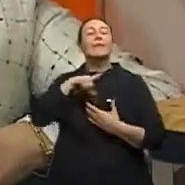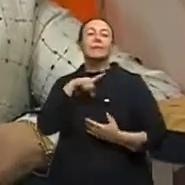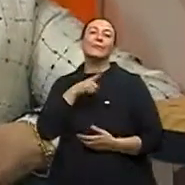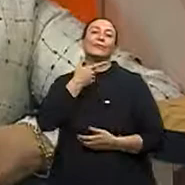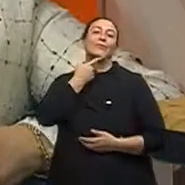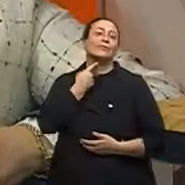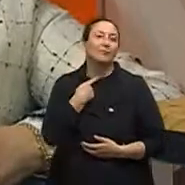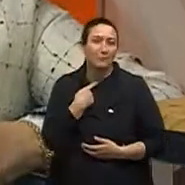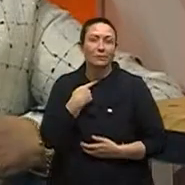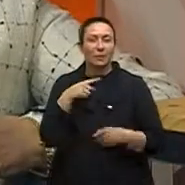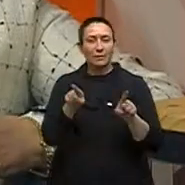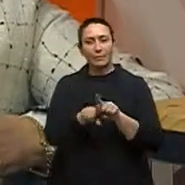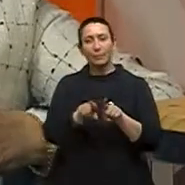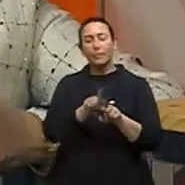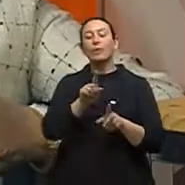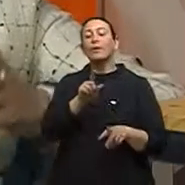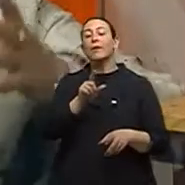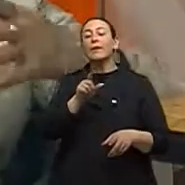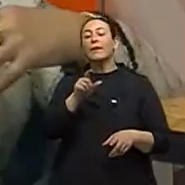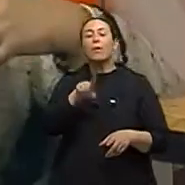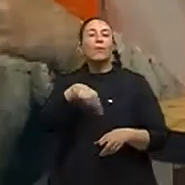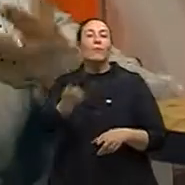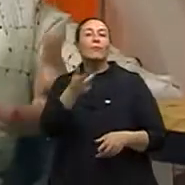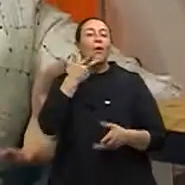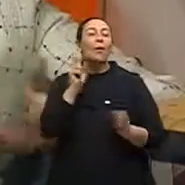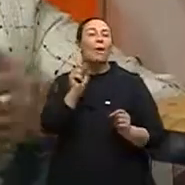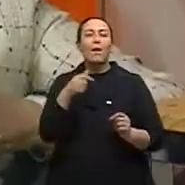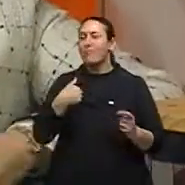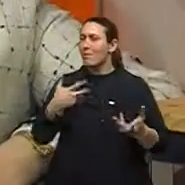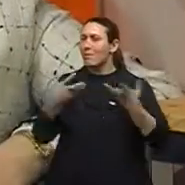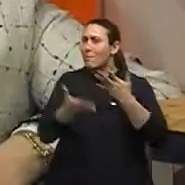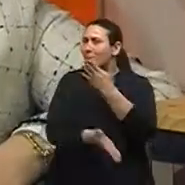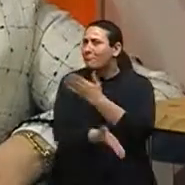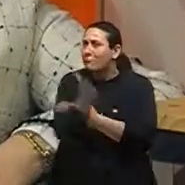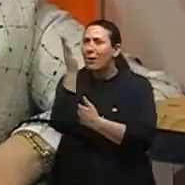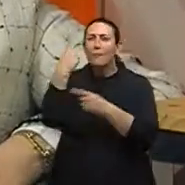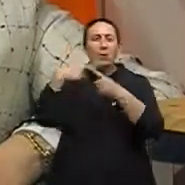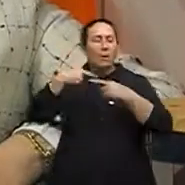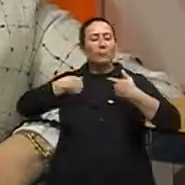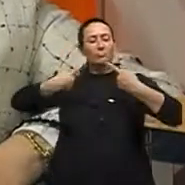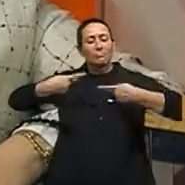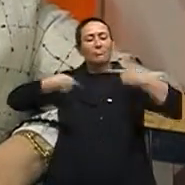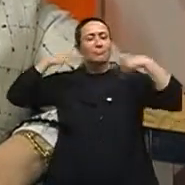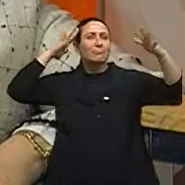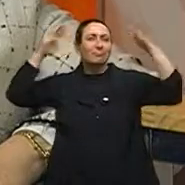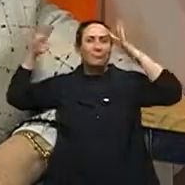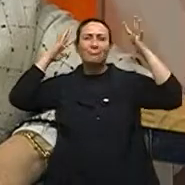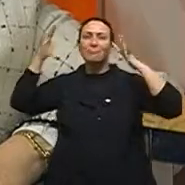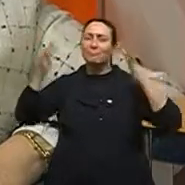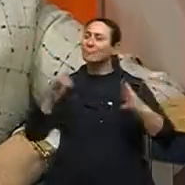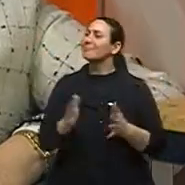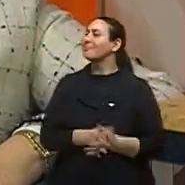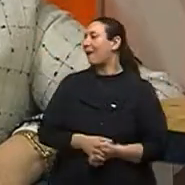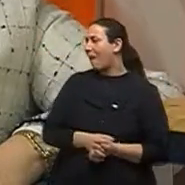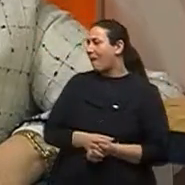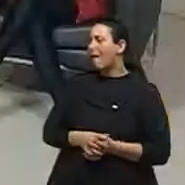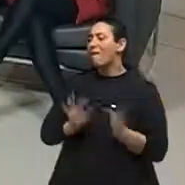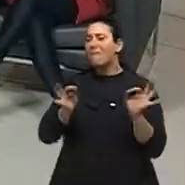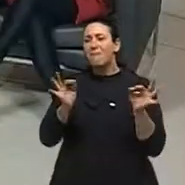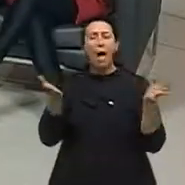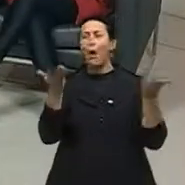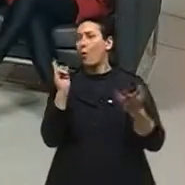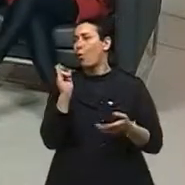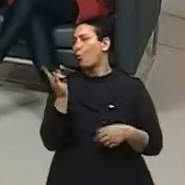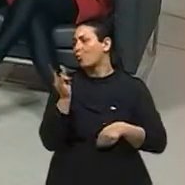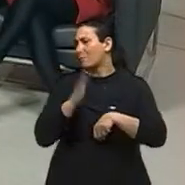enquanto eu viajo eu tô com o meu desejo ativado minhas fantasias né claro bom nós estamos no último minuto do programa eu